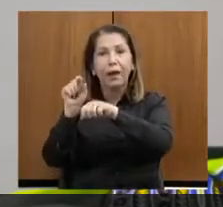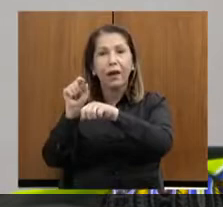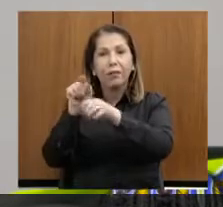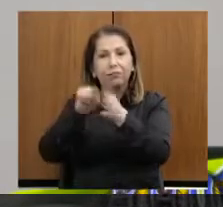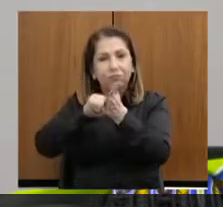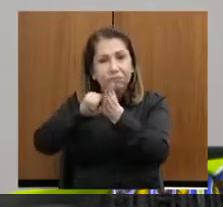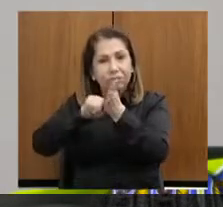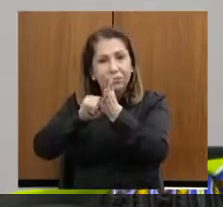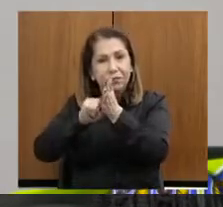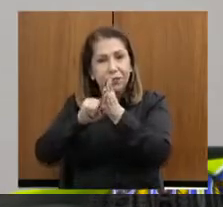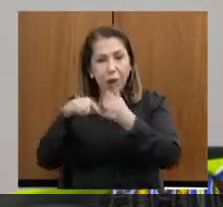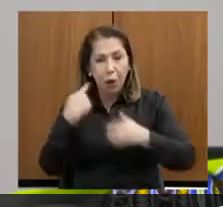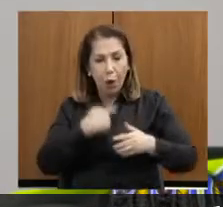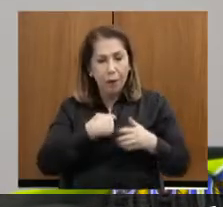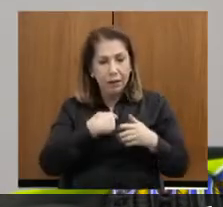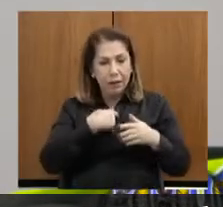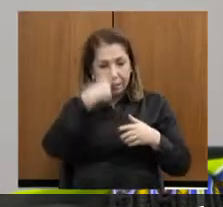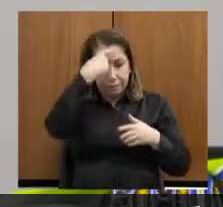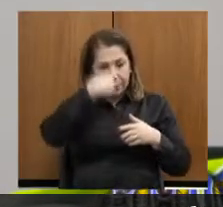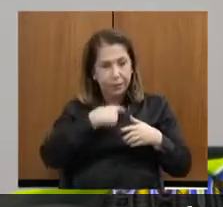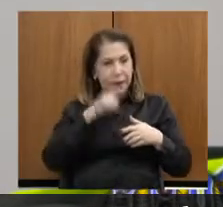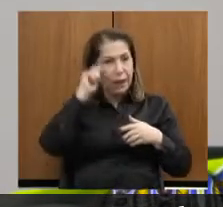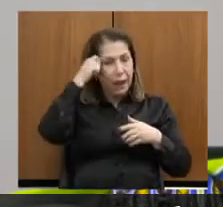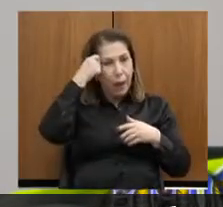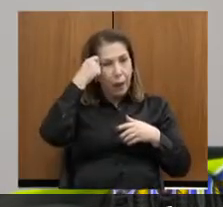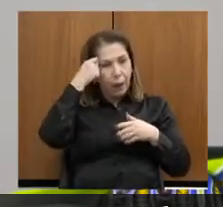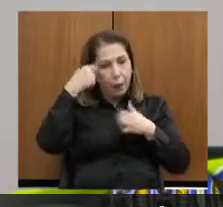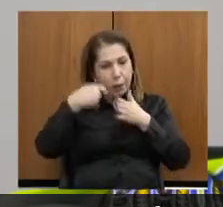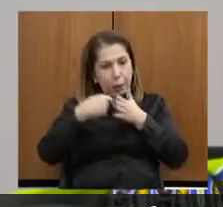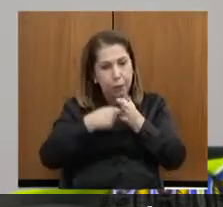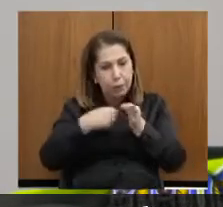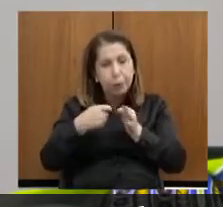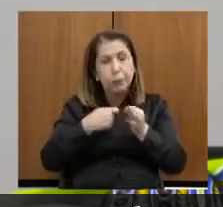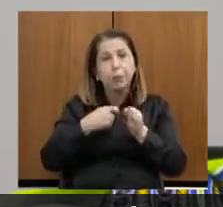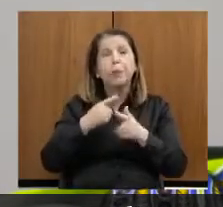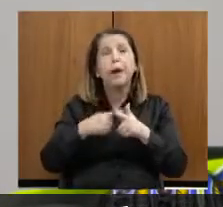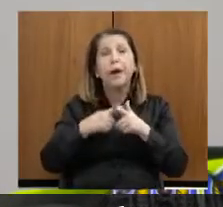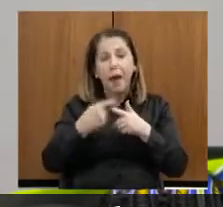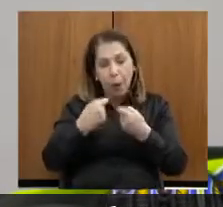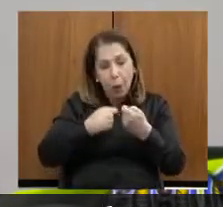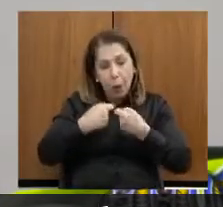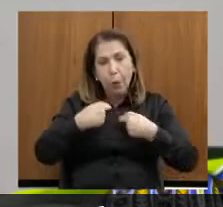estudam a gente o tempo todo estuda para controlar